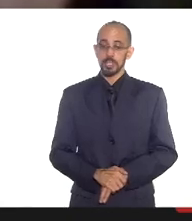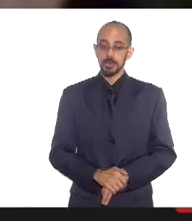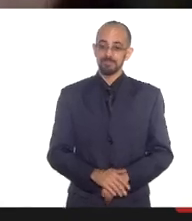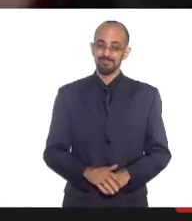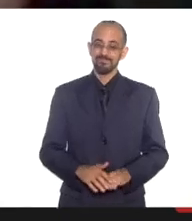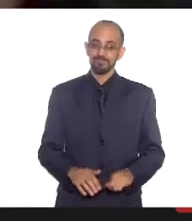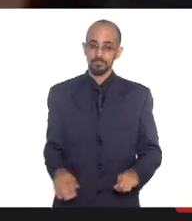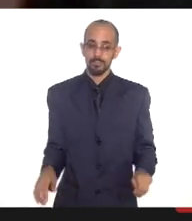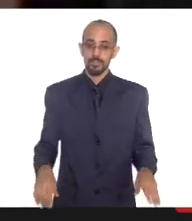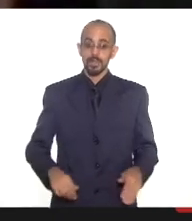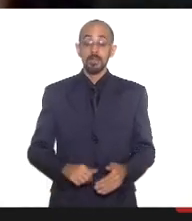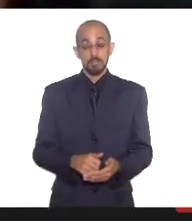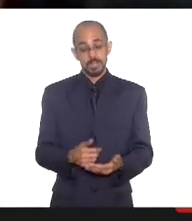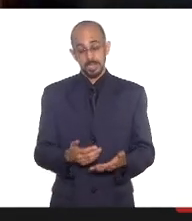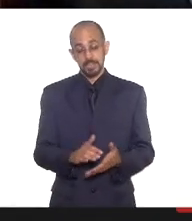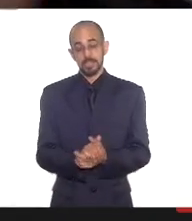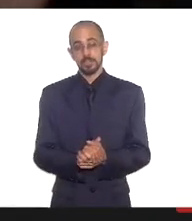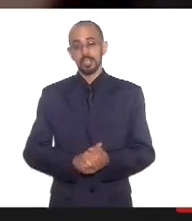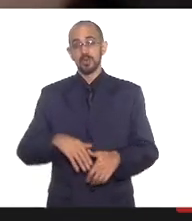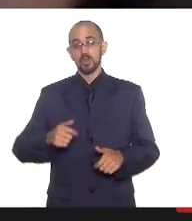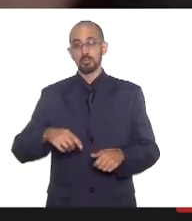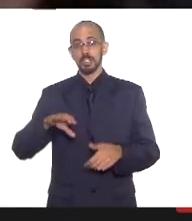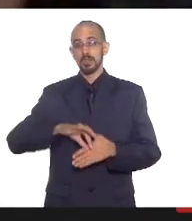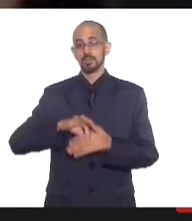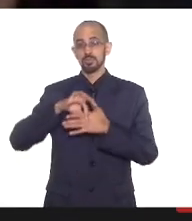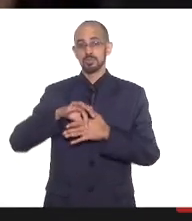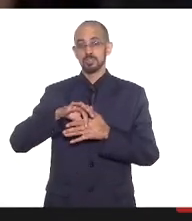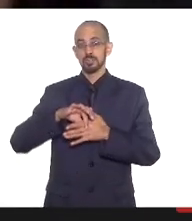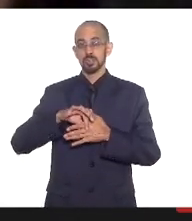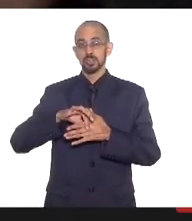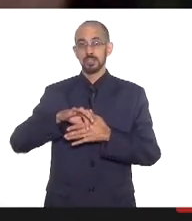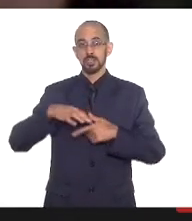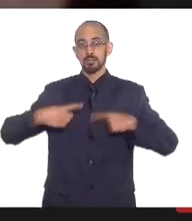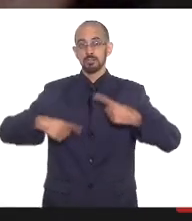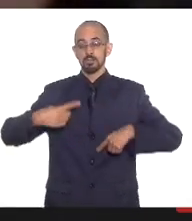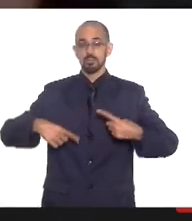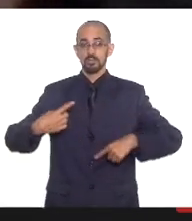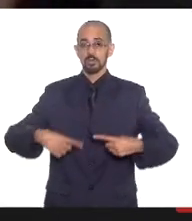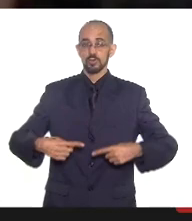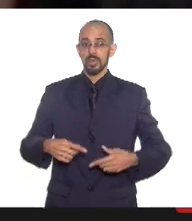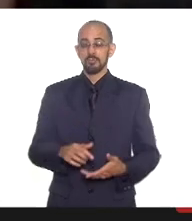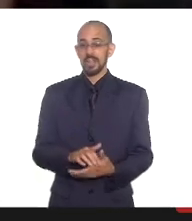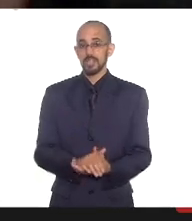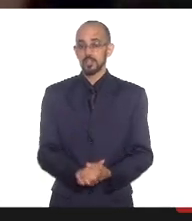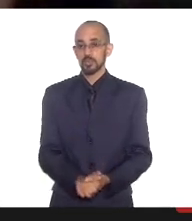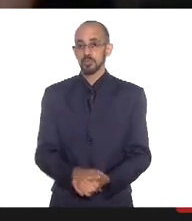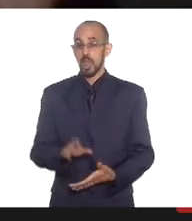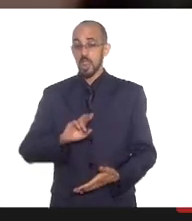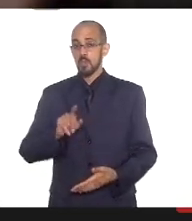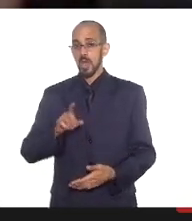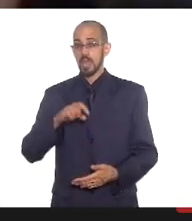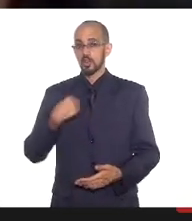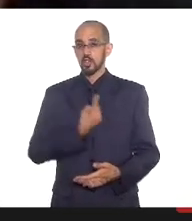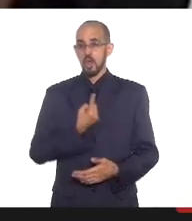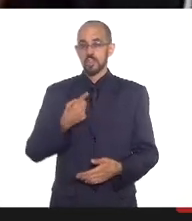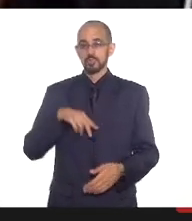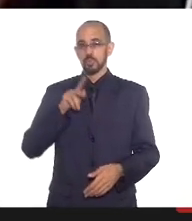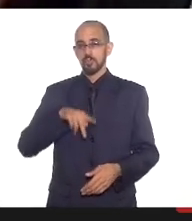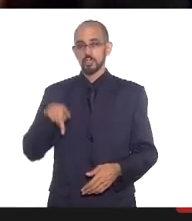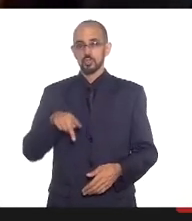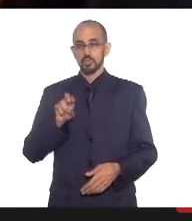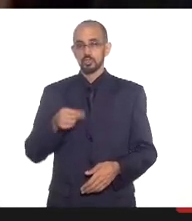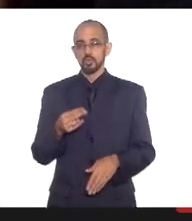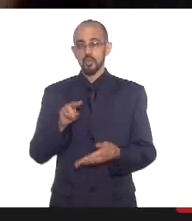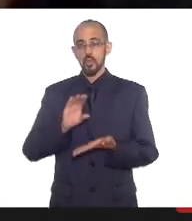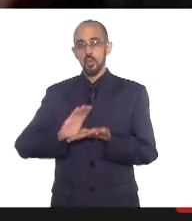e quem tá lá na liderança política que não somos nós não somos professores não somos nós conselheiros